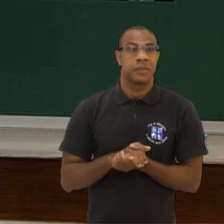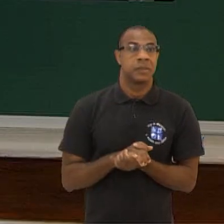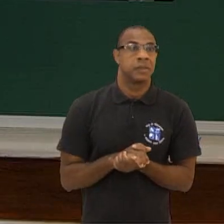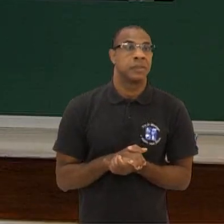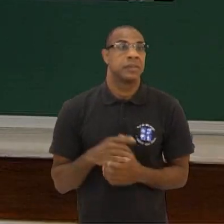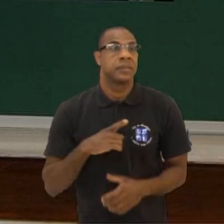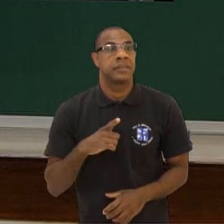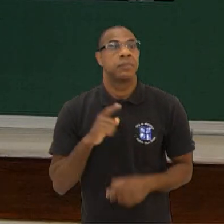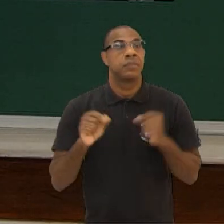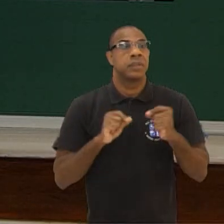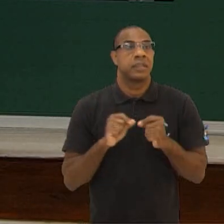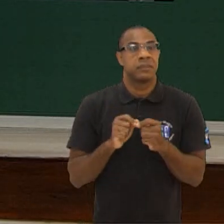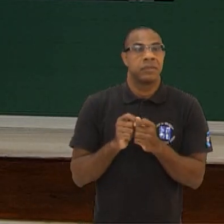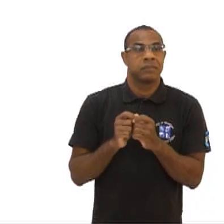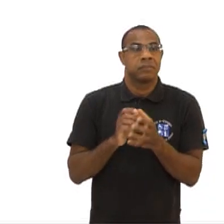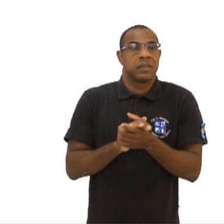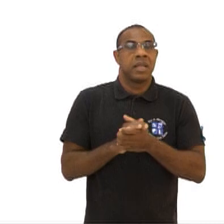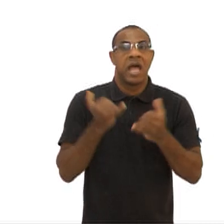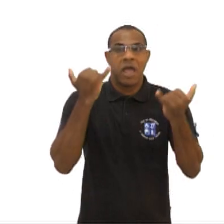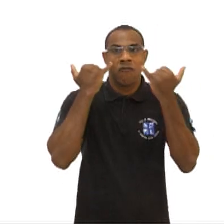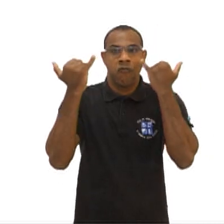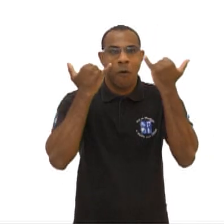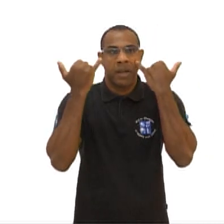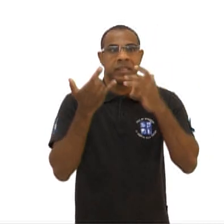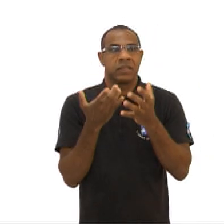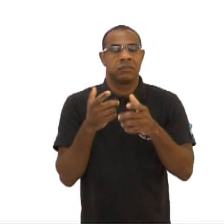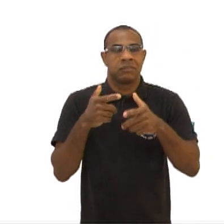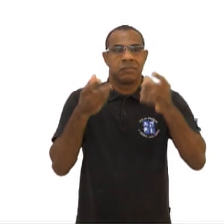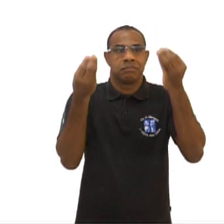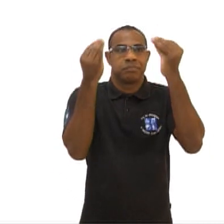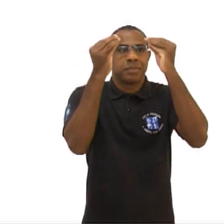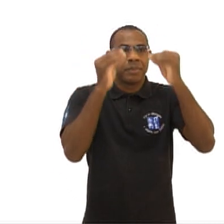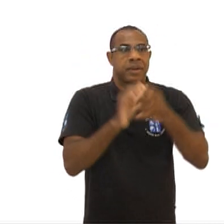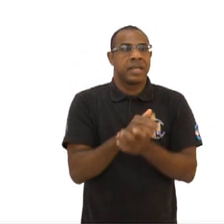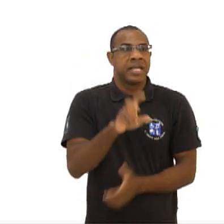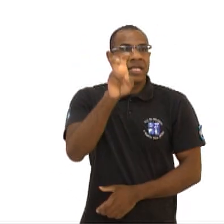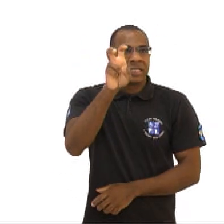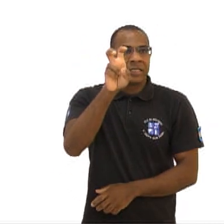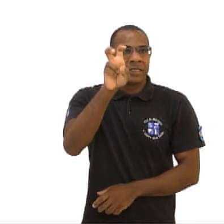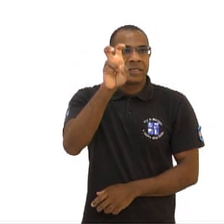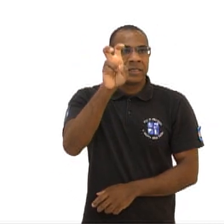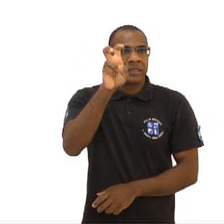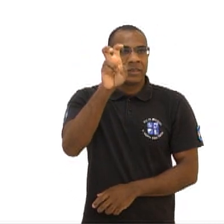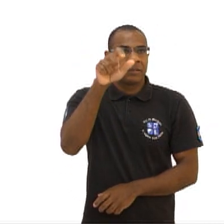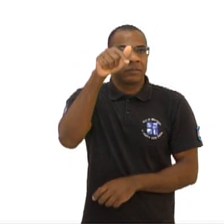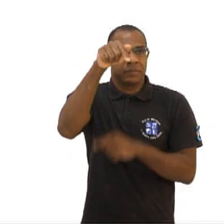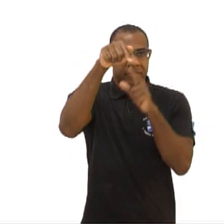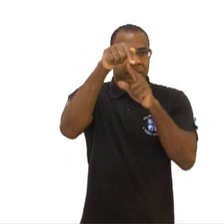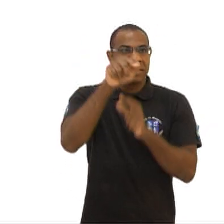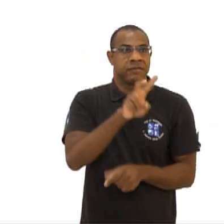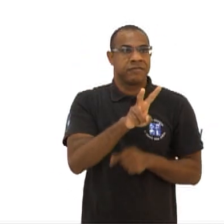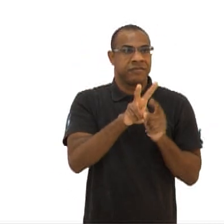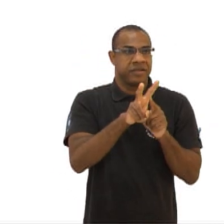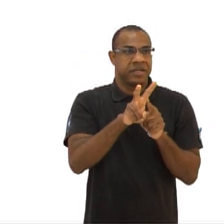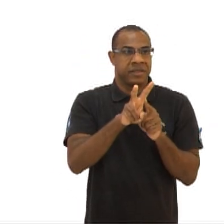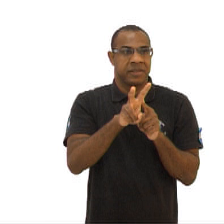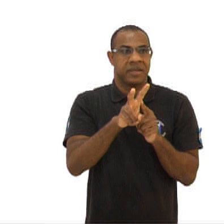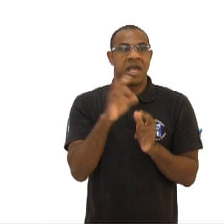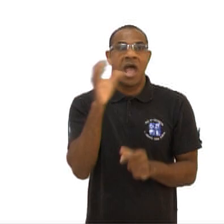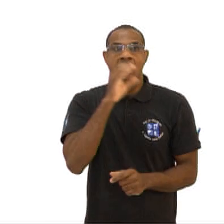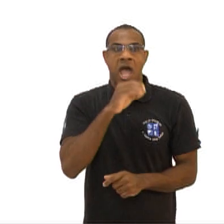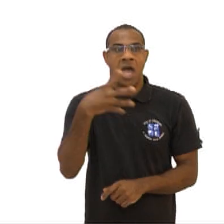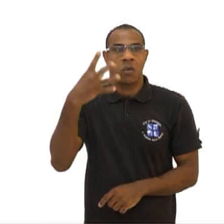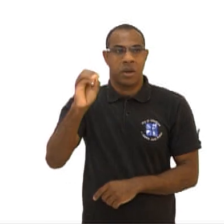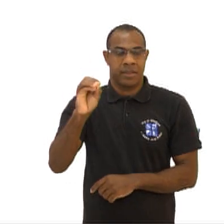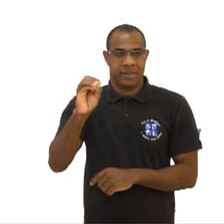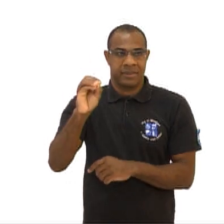Nós temos então os dados do problema. 5 microcoulombs, que é a carga elétrica, 40 metros por segundo, que é a velocidade,